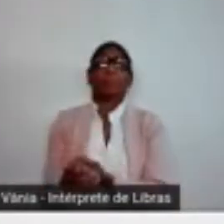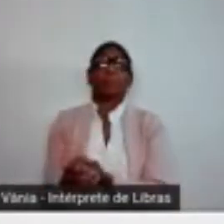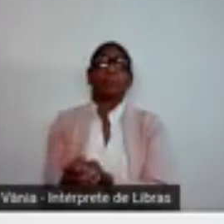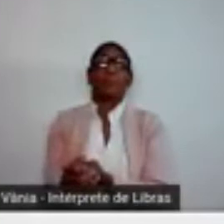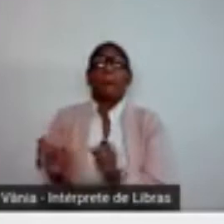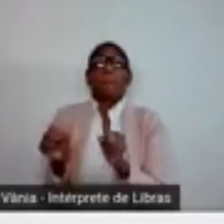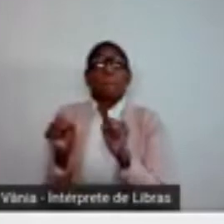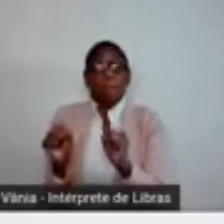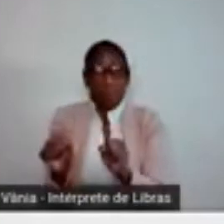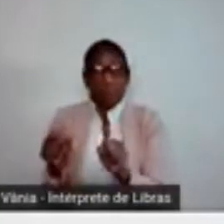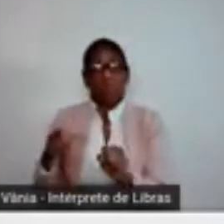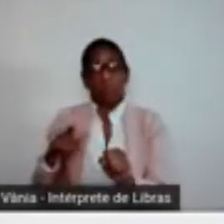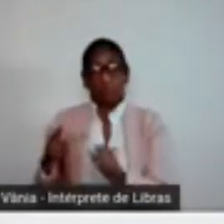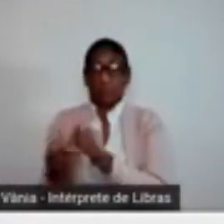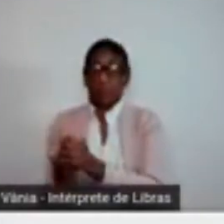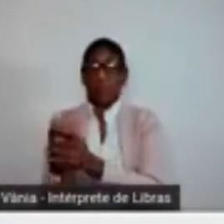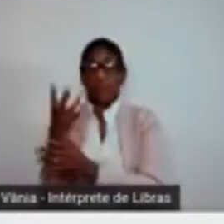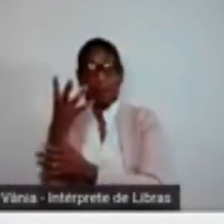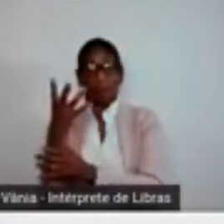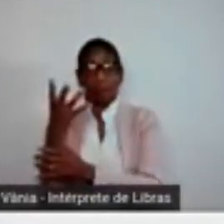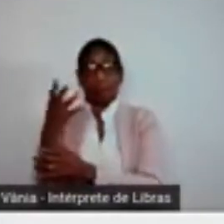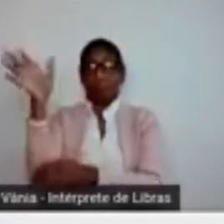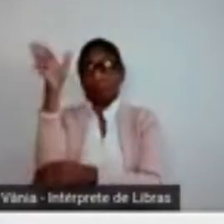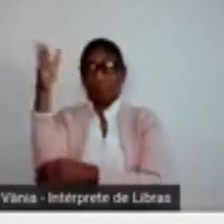que podem adotar os protocolos da bandeira laranja,